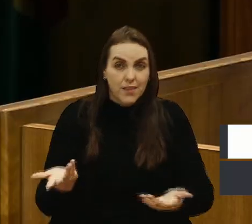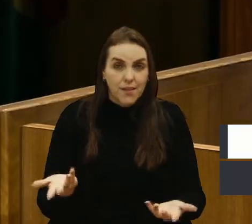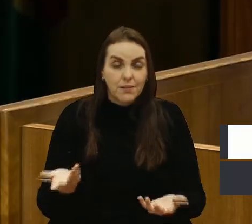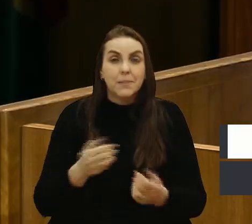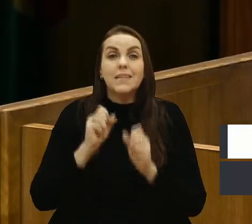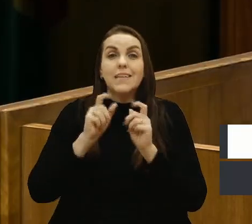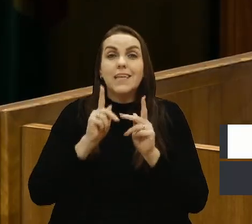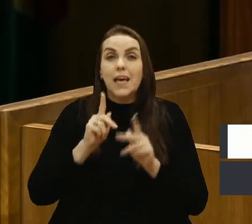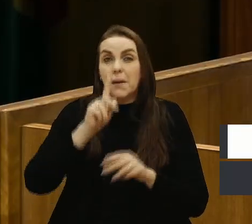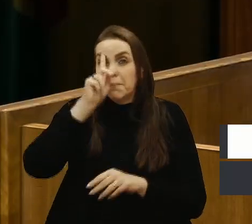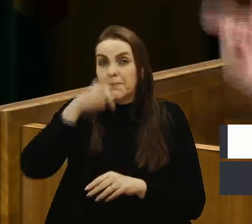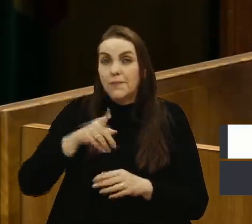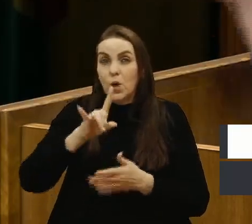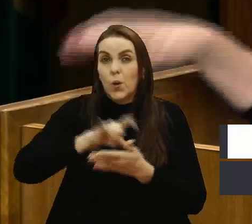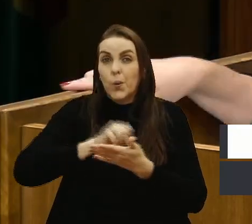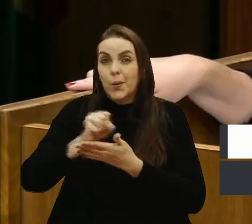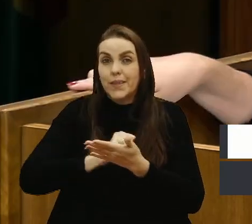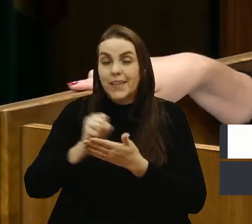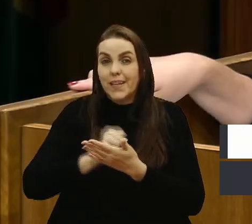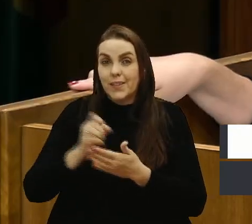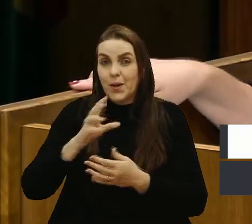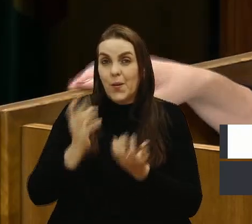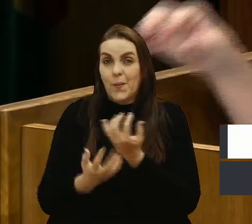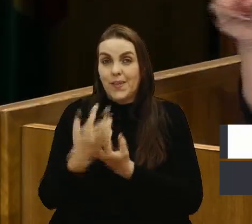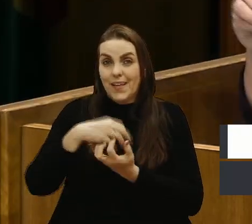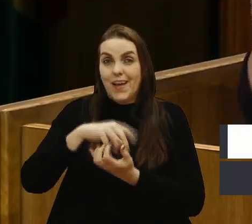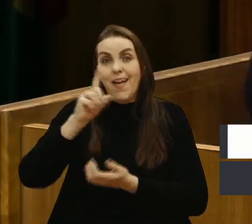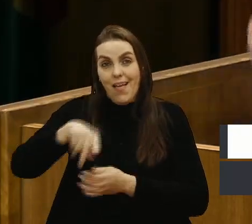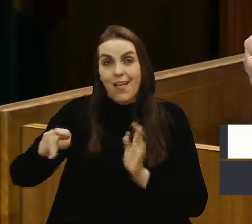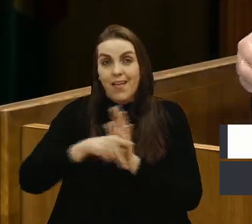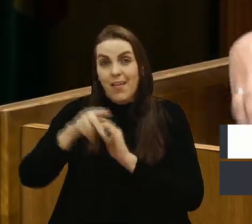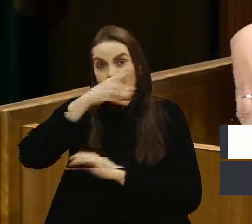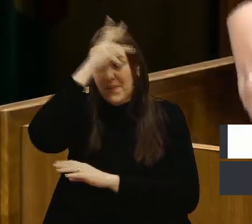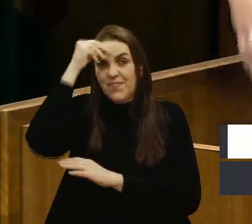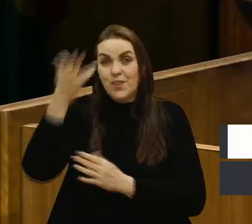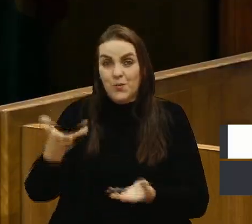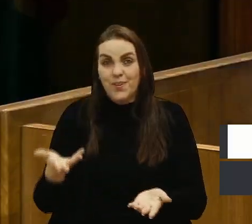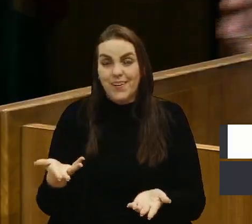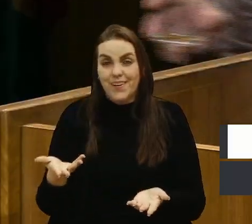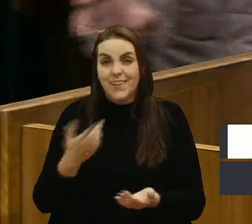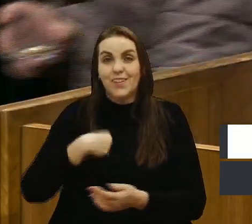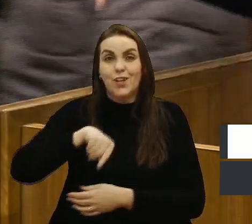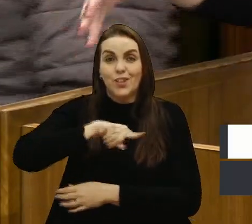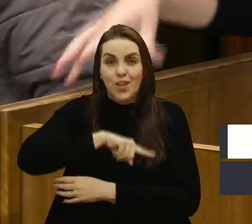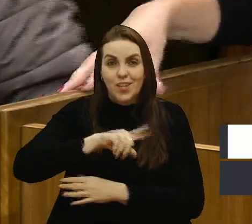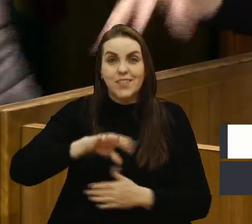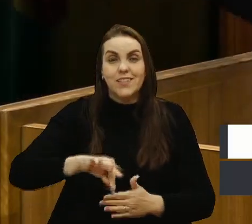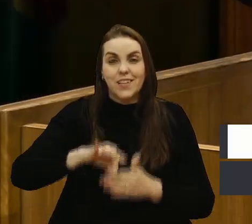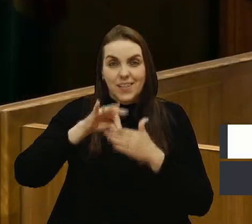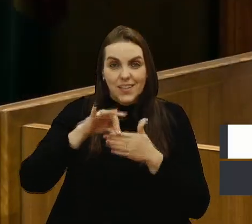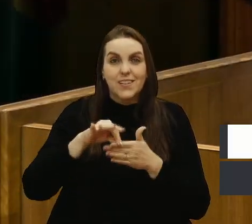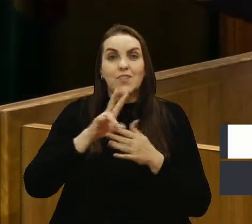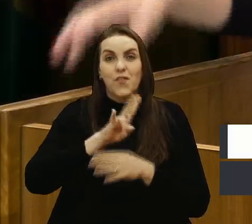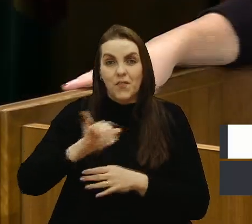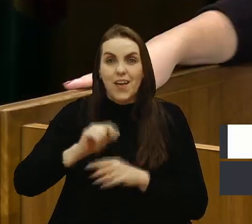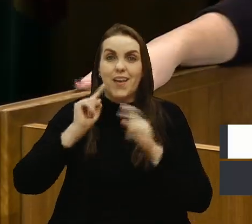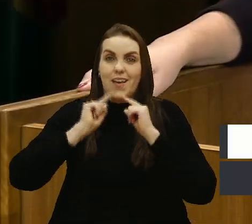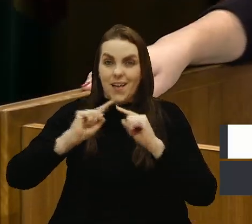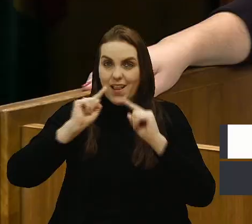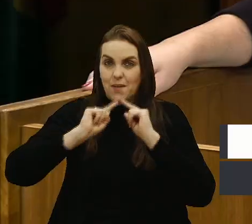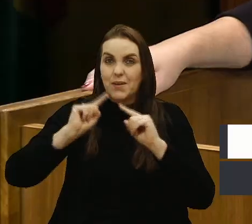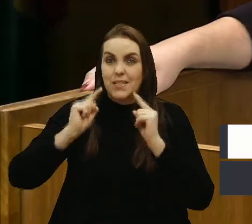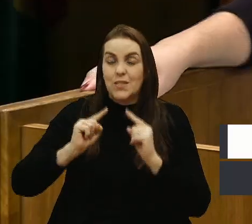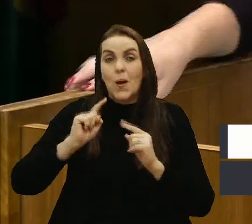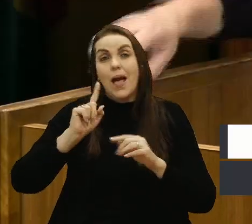nos contratos da Codeca é a prefeitura. Então a gente e as nossas lideranças vão estar reclamando: